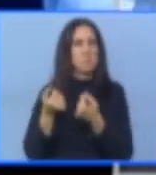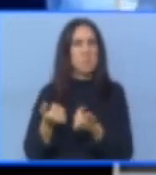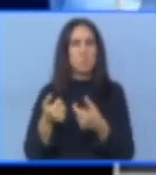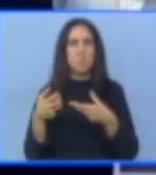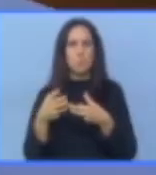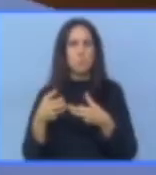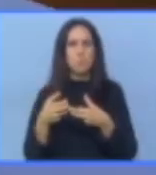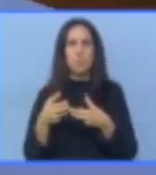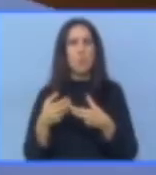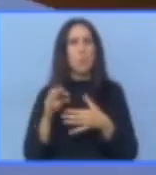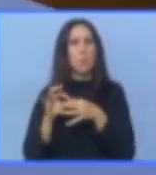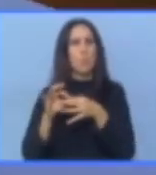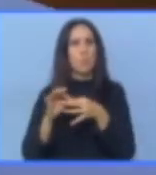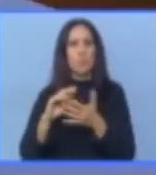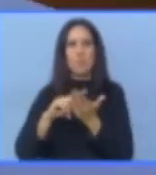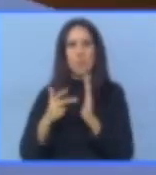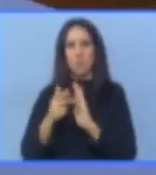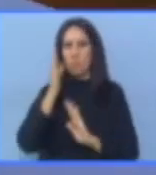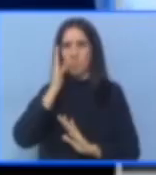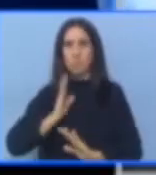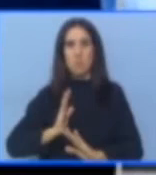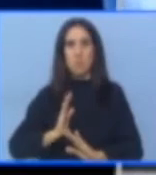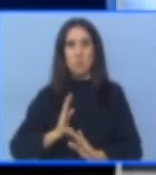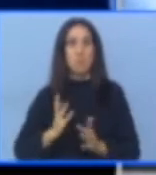grupinho de cooperadores técnico-militares.